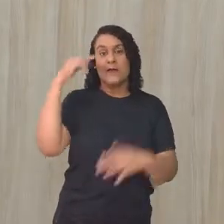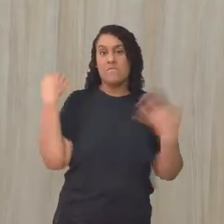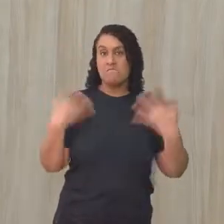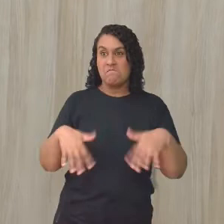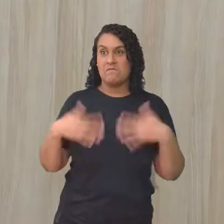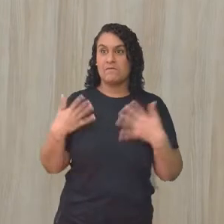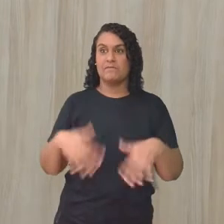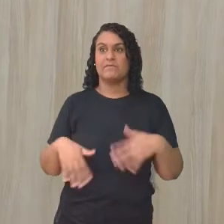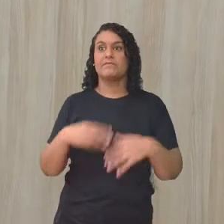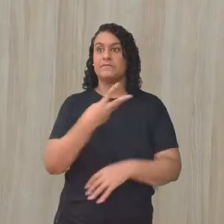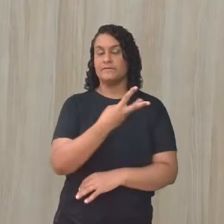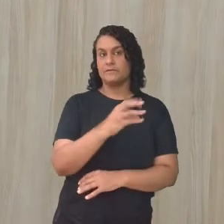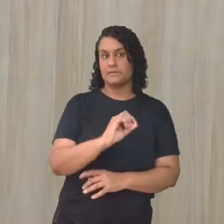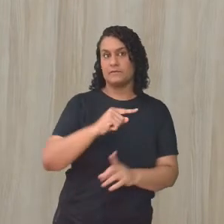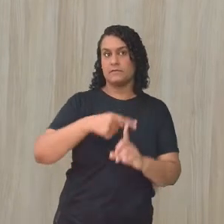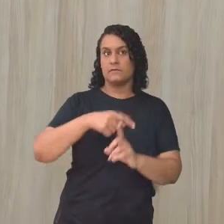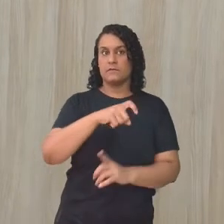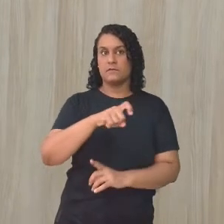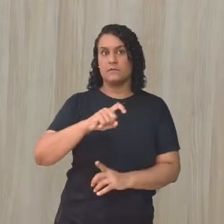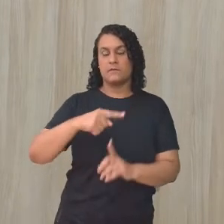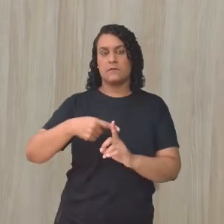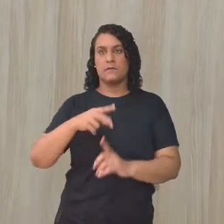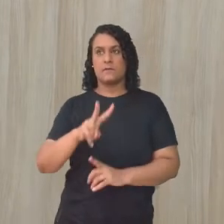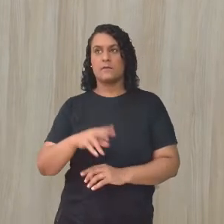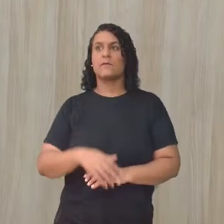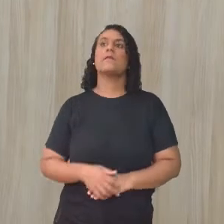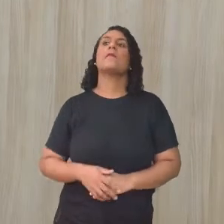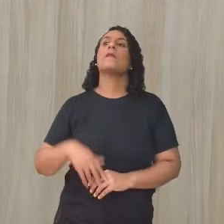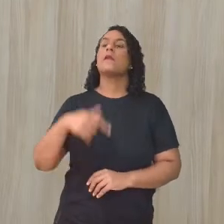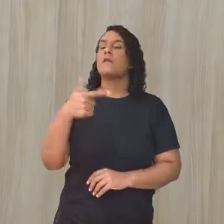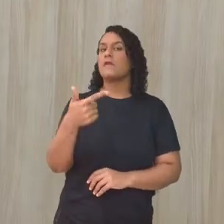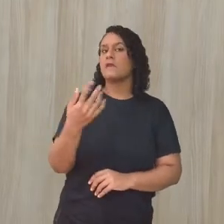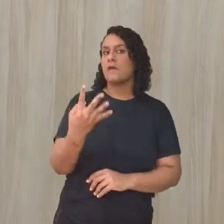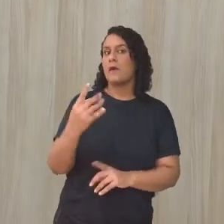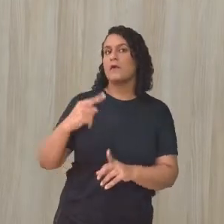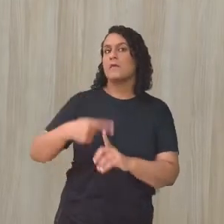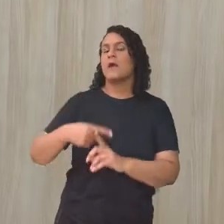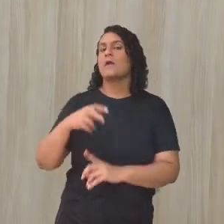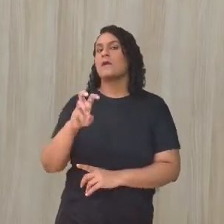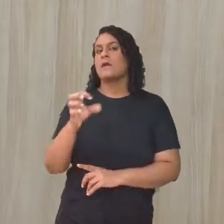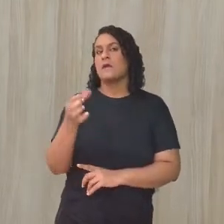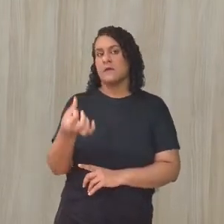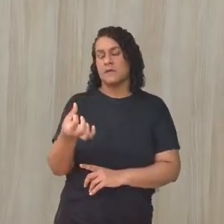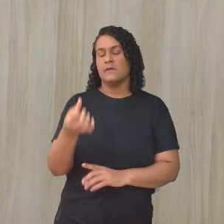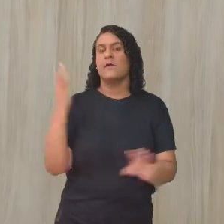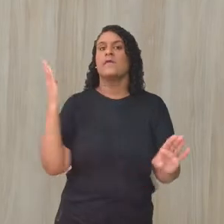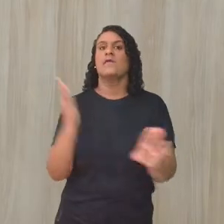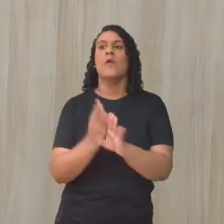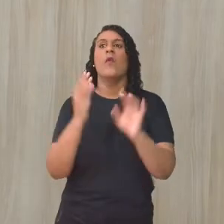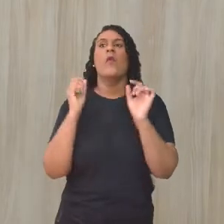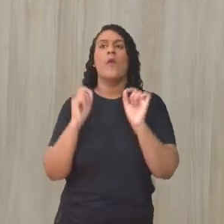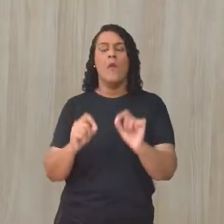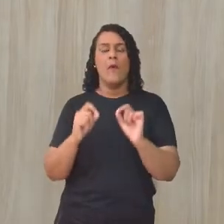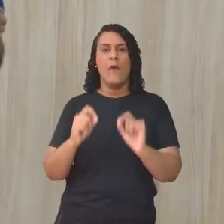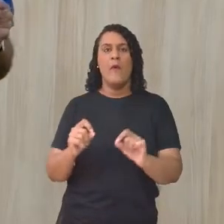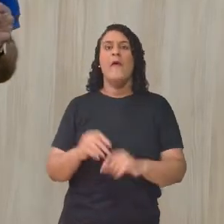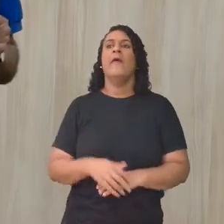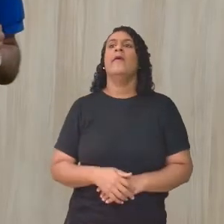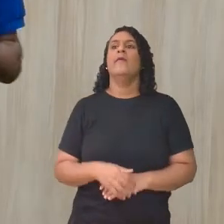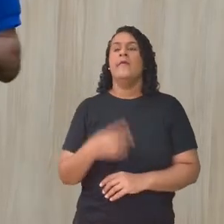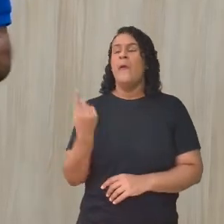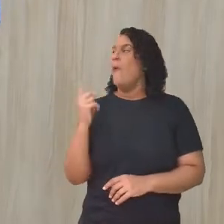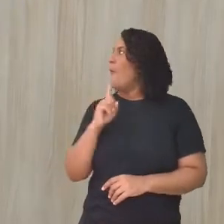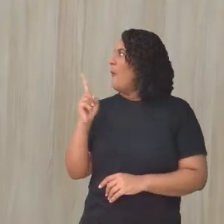aqui 30x mais 2 e tenho 24, 56. E a gente descobriu que aquele valor de x